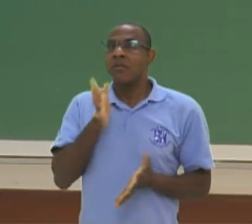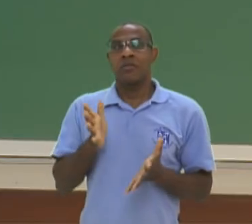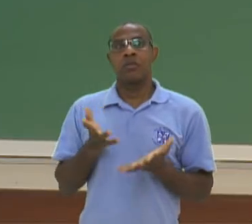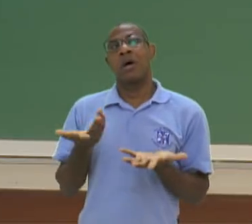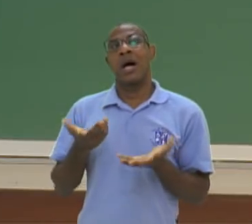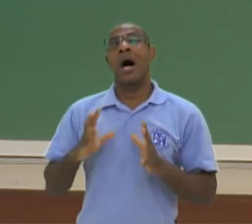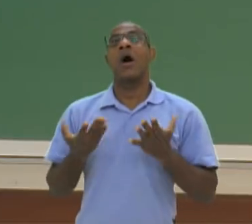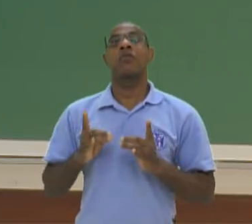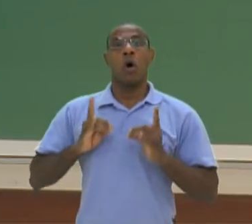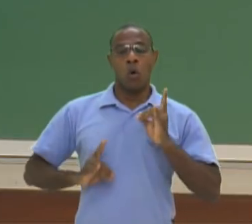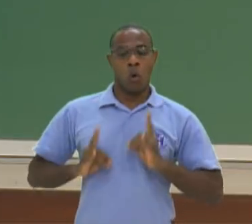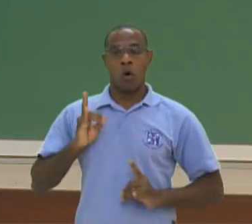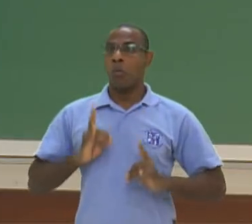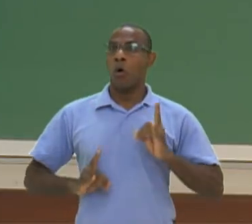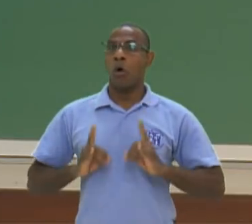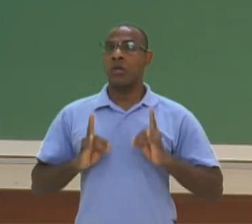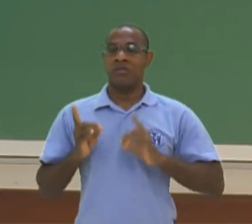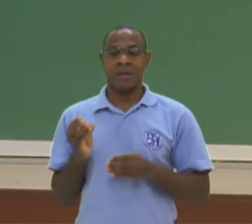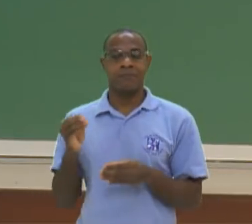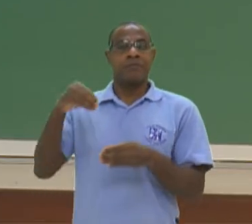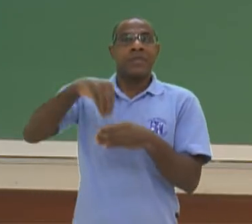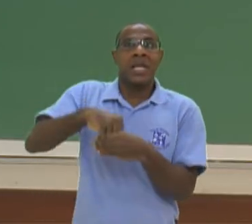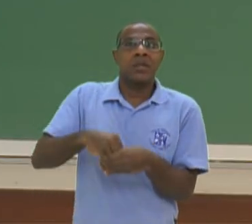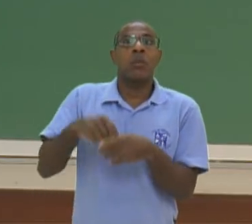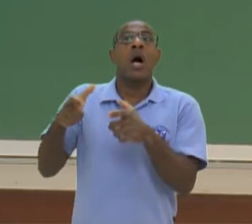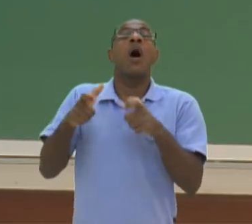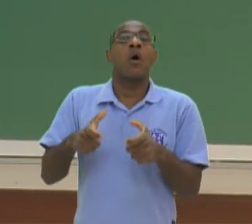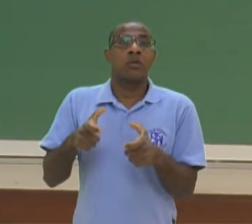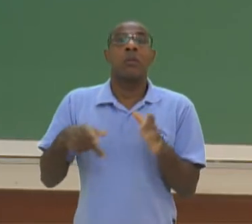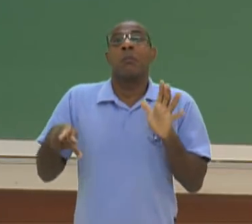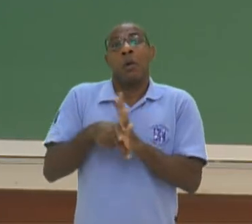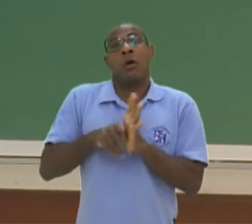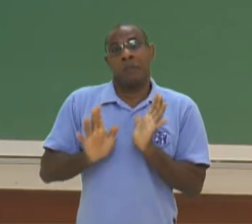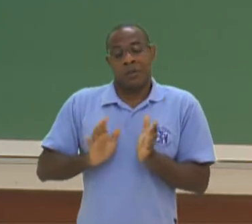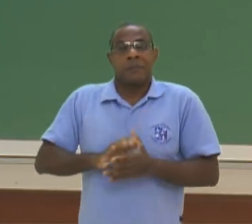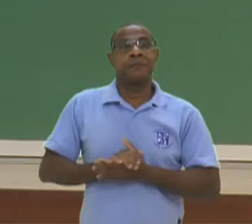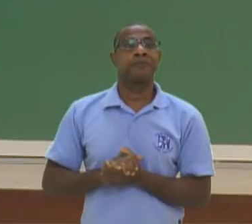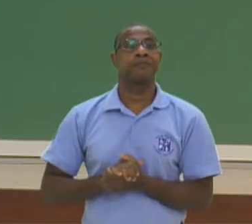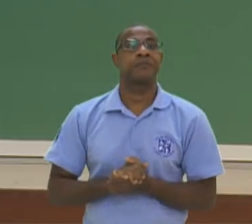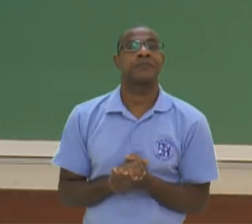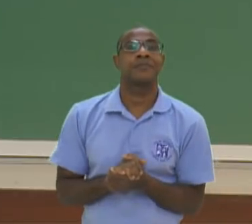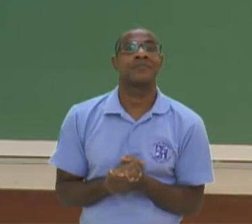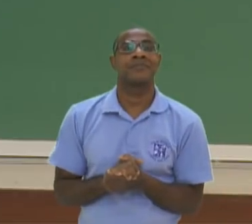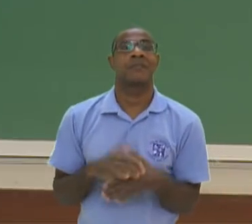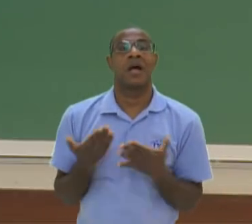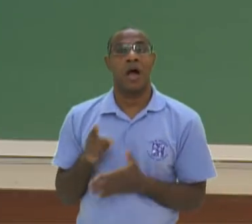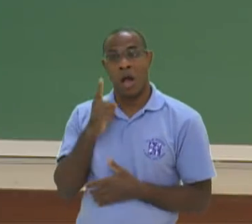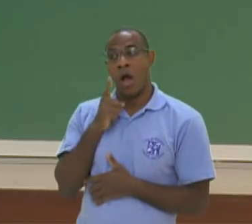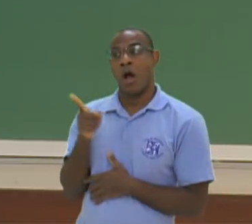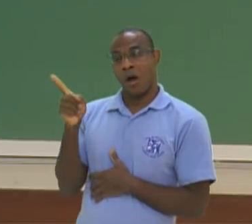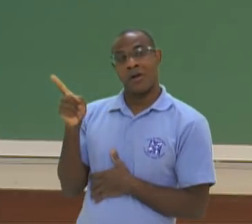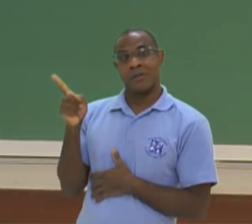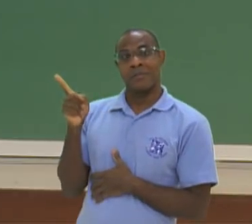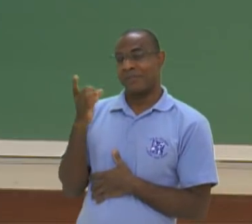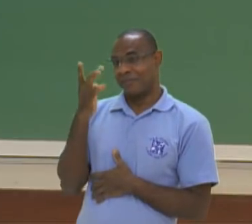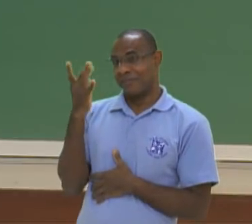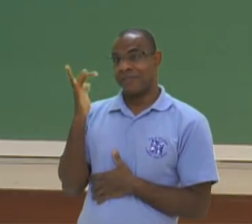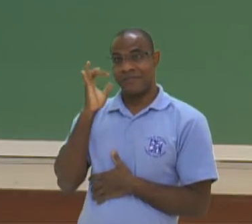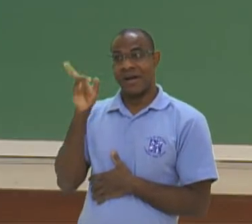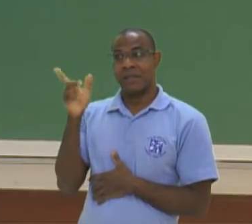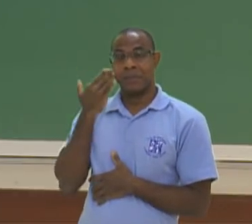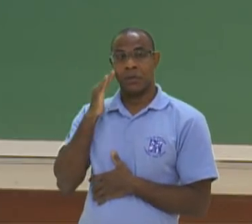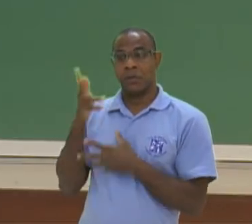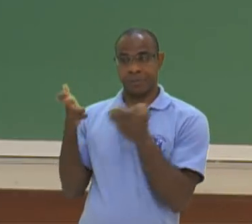tá? Então, por isso que a gente fala que eles têm um efeito específico. Aqui, olha, fica mais fácil de a gente